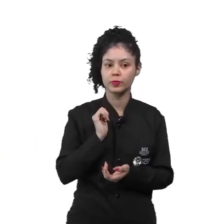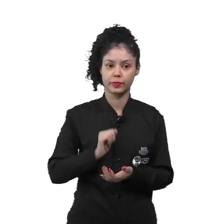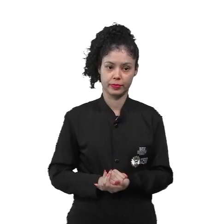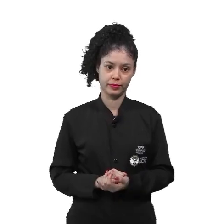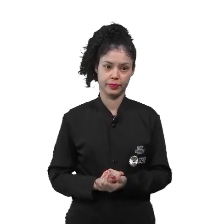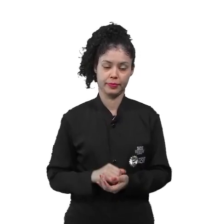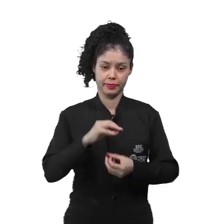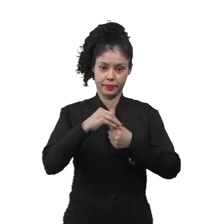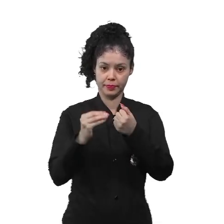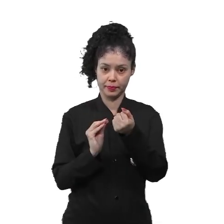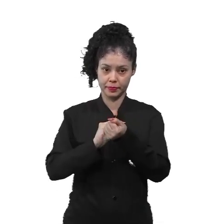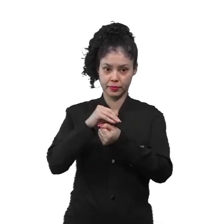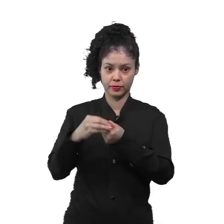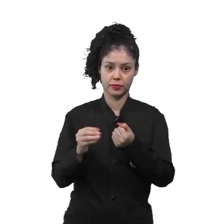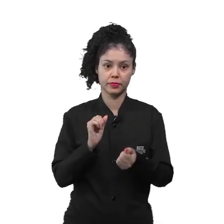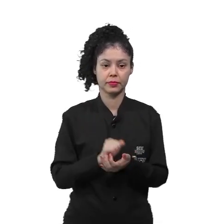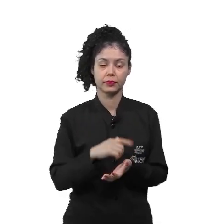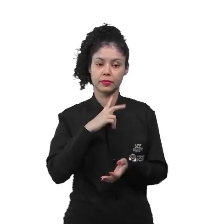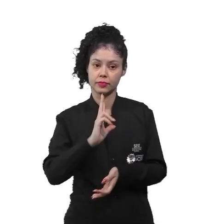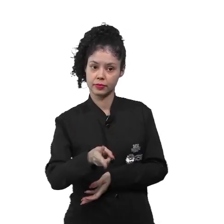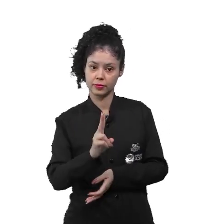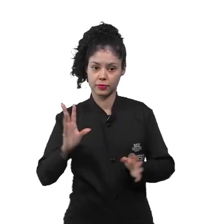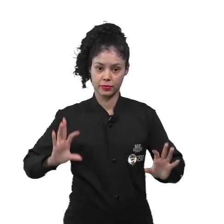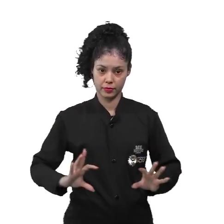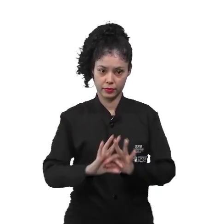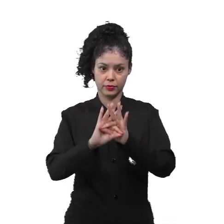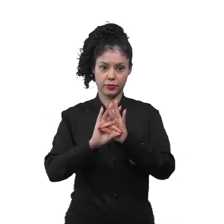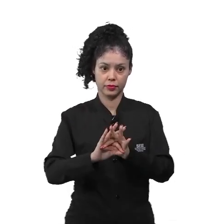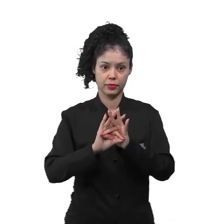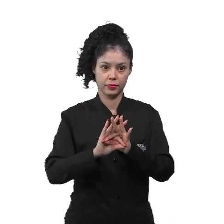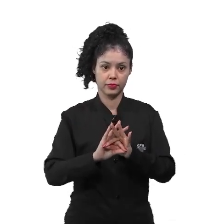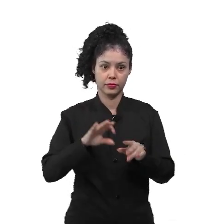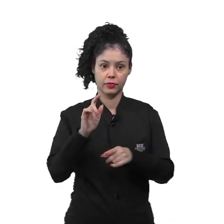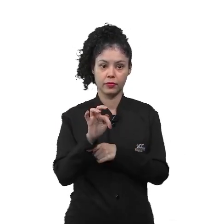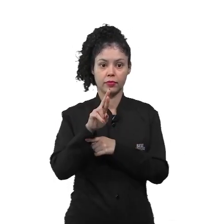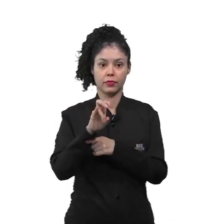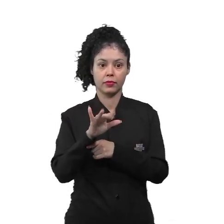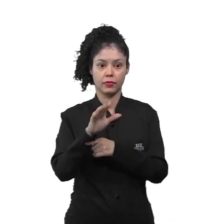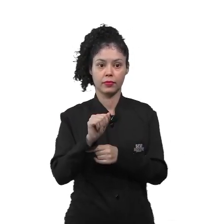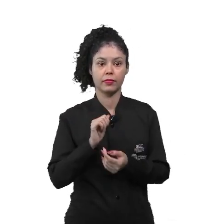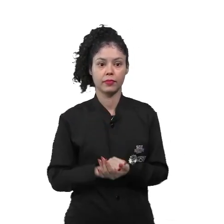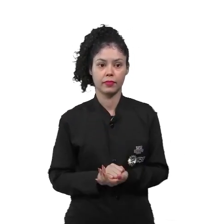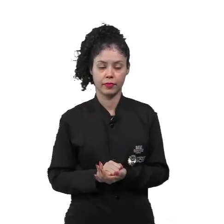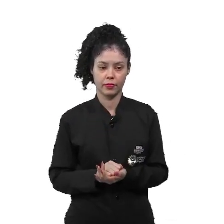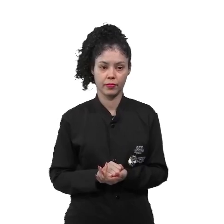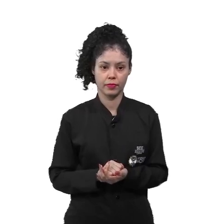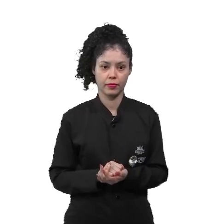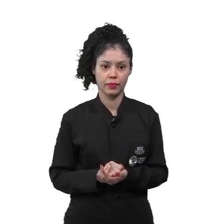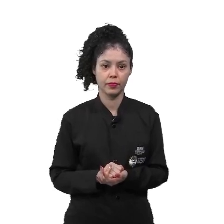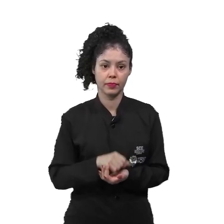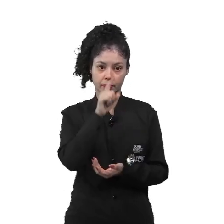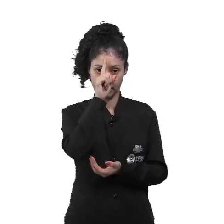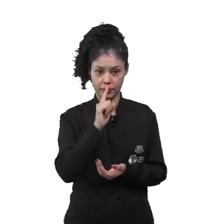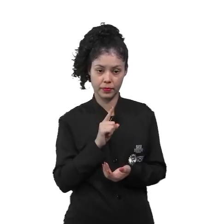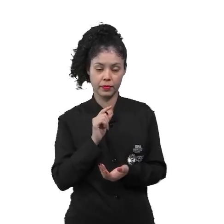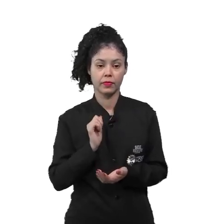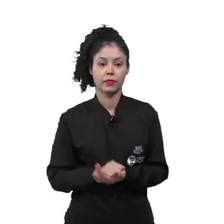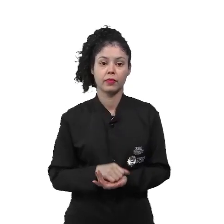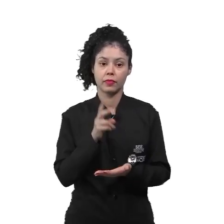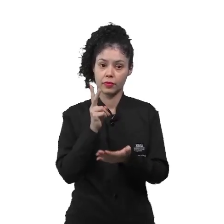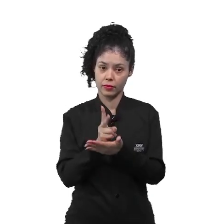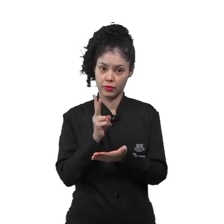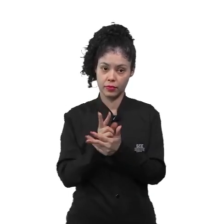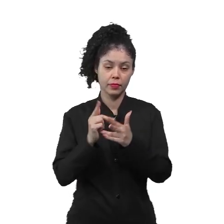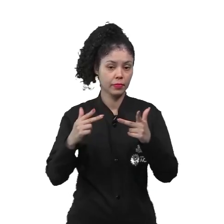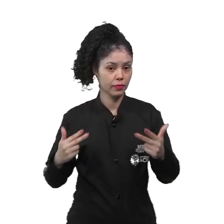essa molécula aqui, ela sempre vai se ligar à adenina, que é essa molécula em amarelo. E a mesma